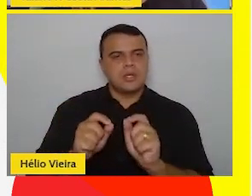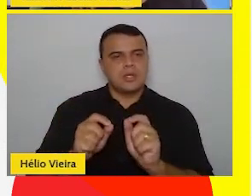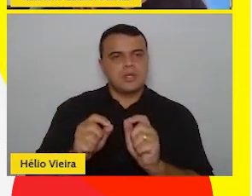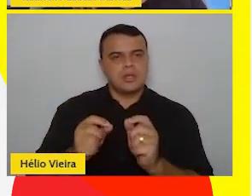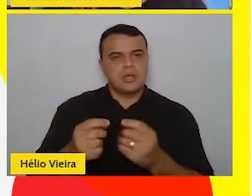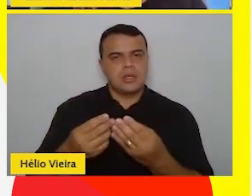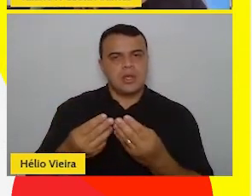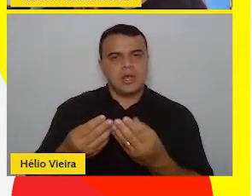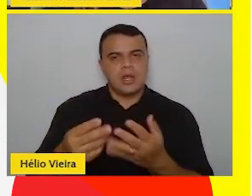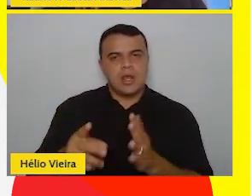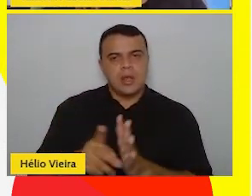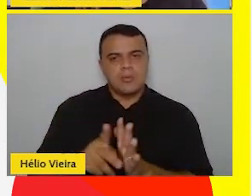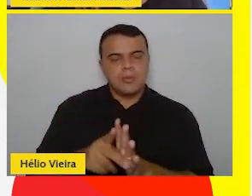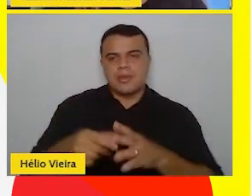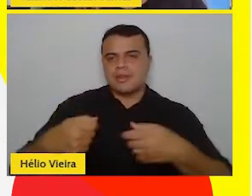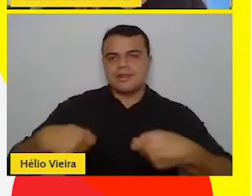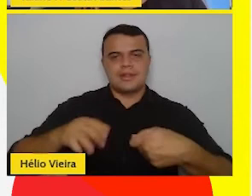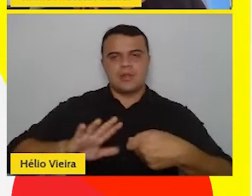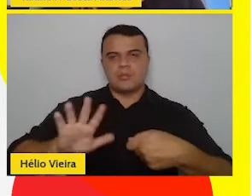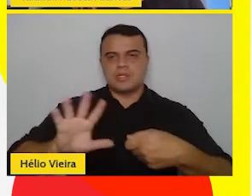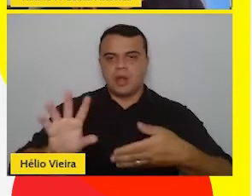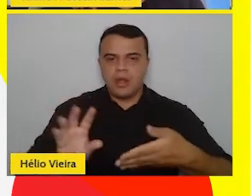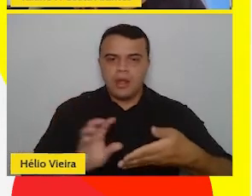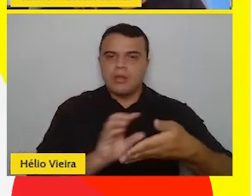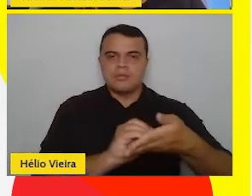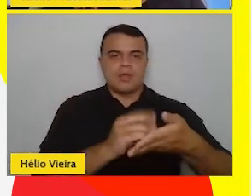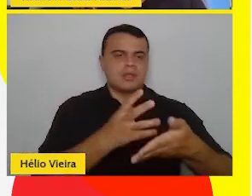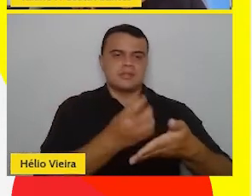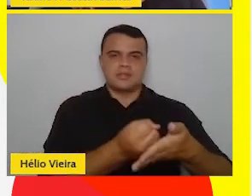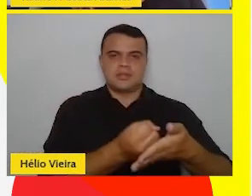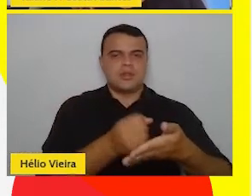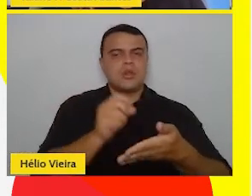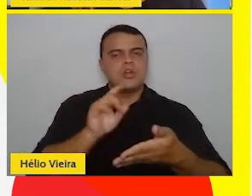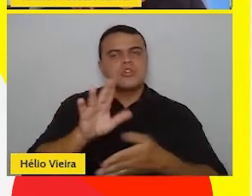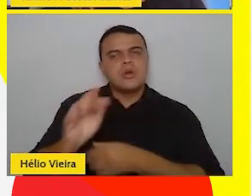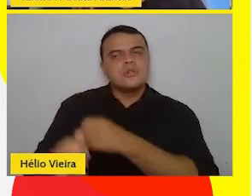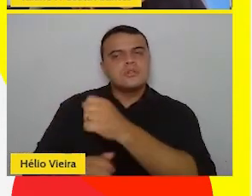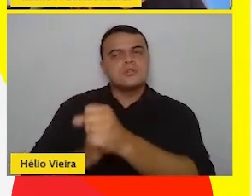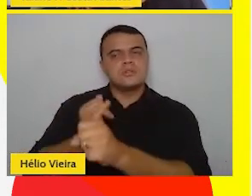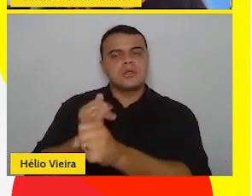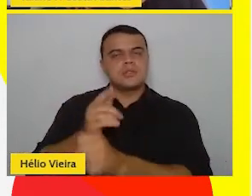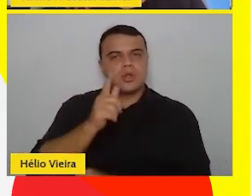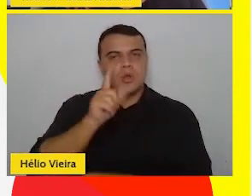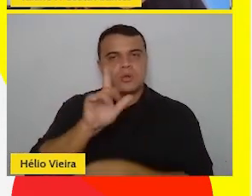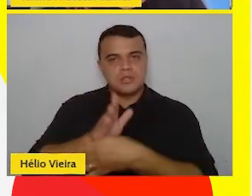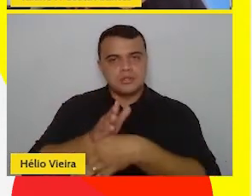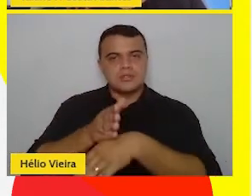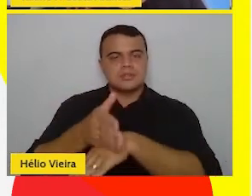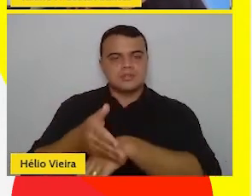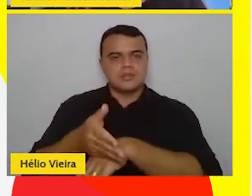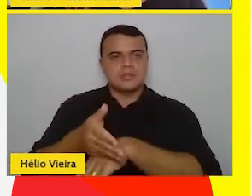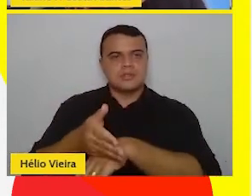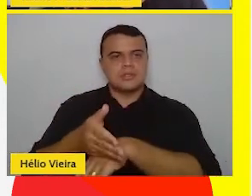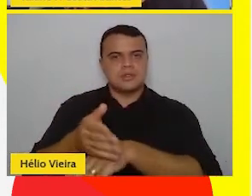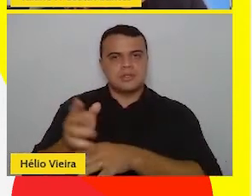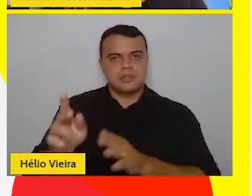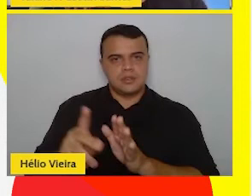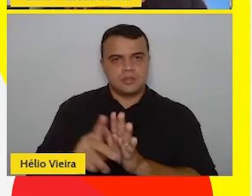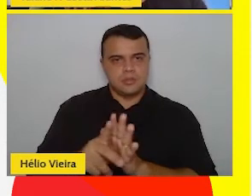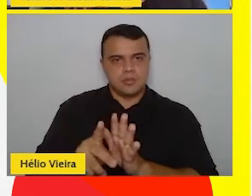é um programa que não precisa de instalação, né? É um site, então consegue acessar tanto pelo